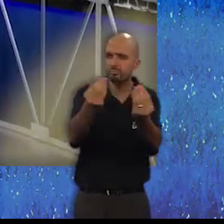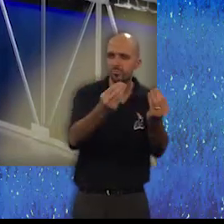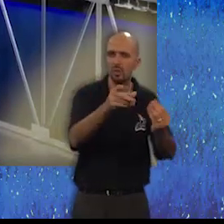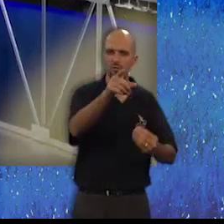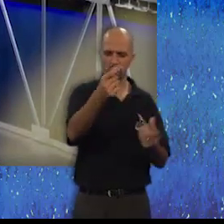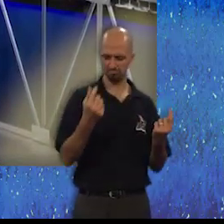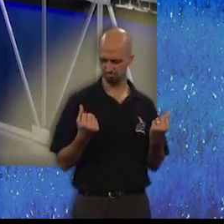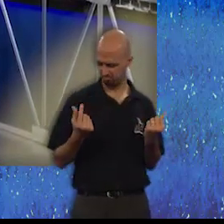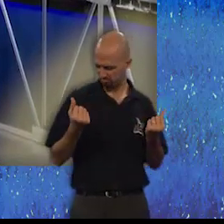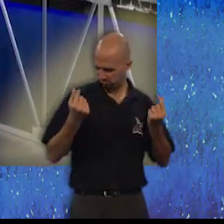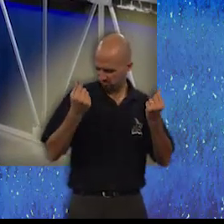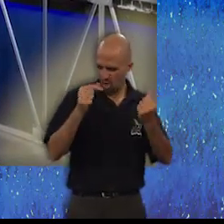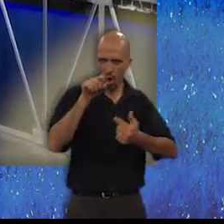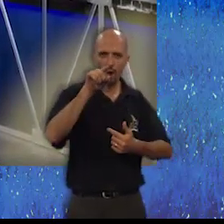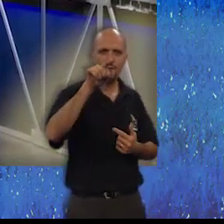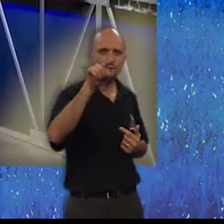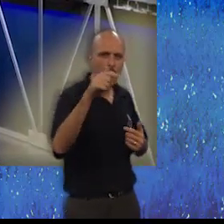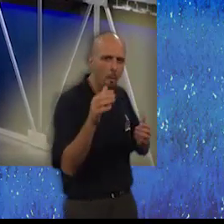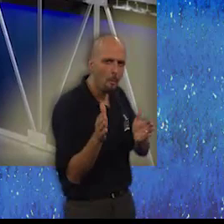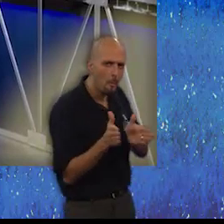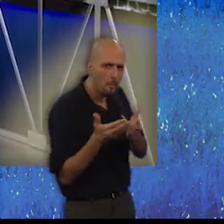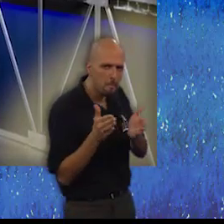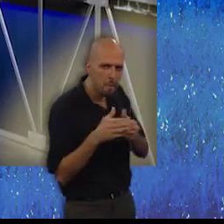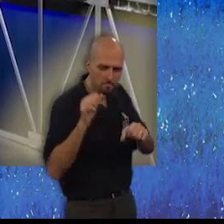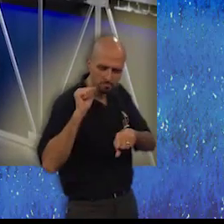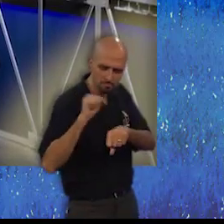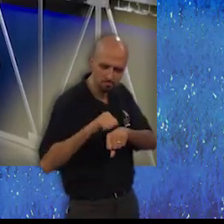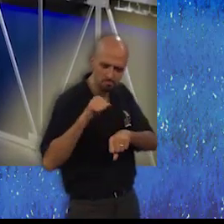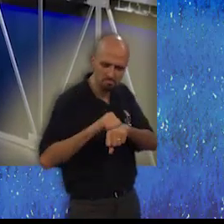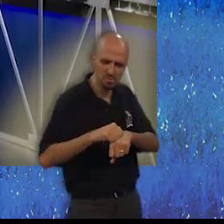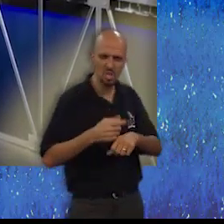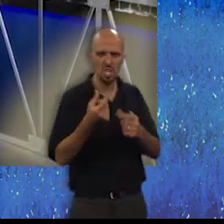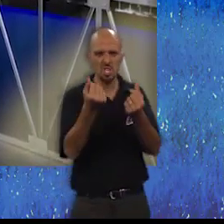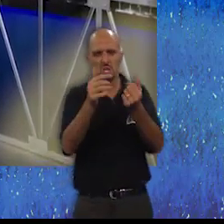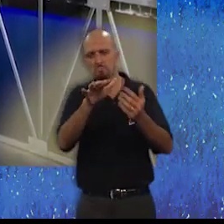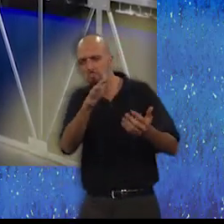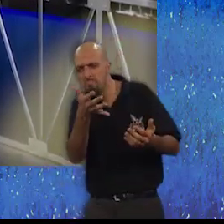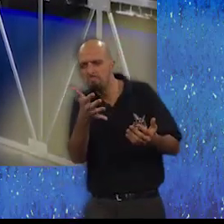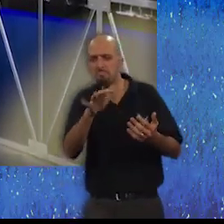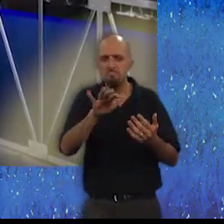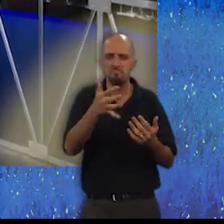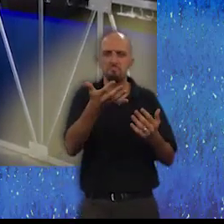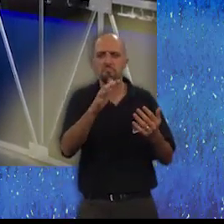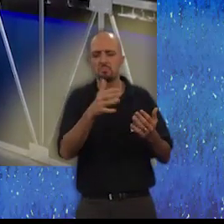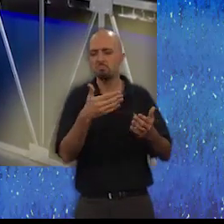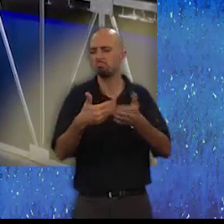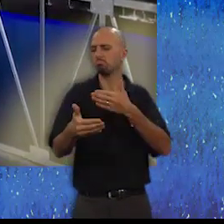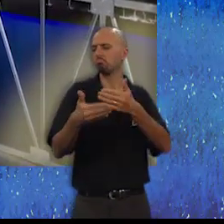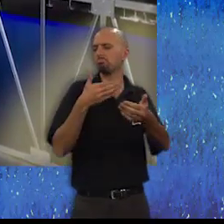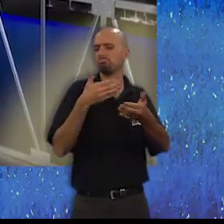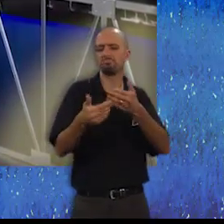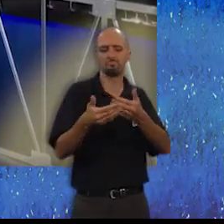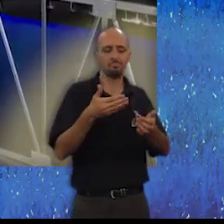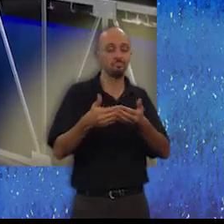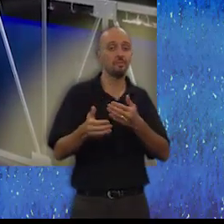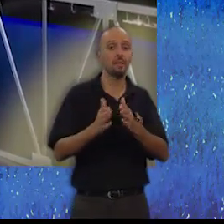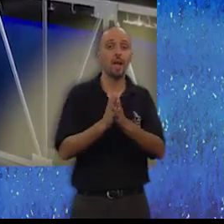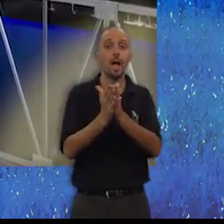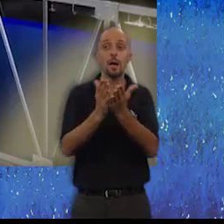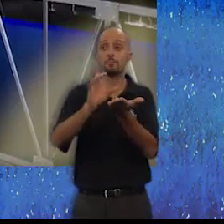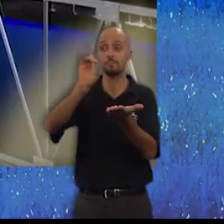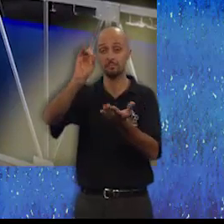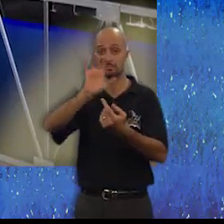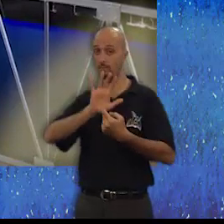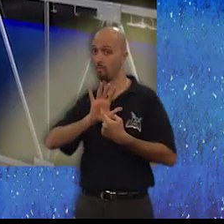que é pobre, ou você que tem muito, ou que tem mais ou menos, ou que não tem quase nada, não importa. A Bíblia diz